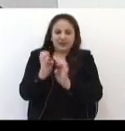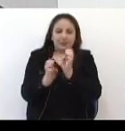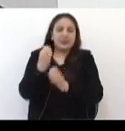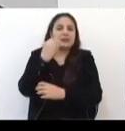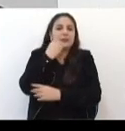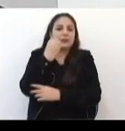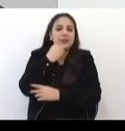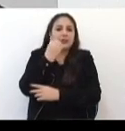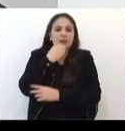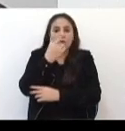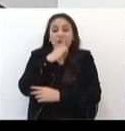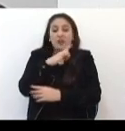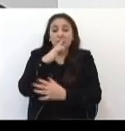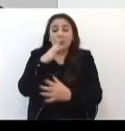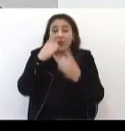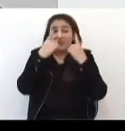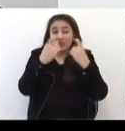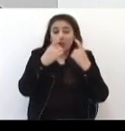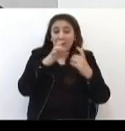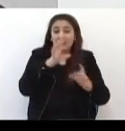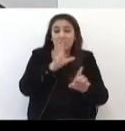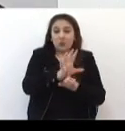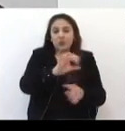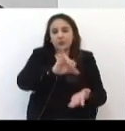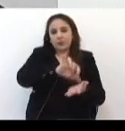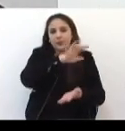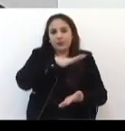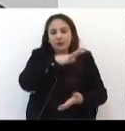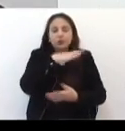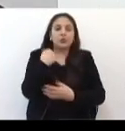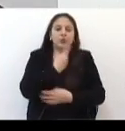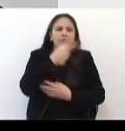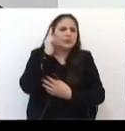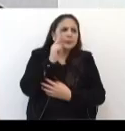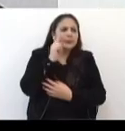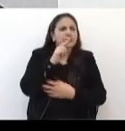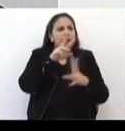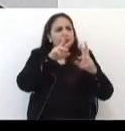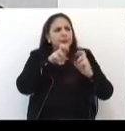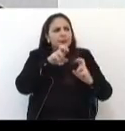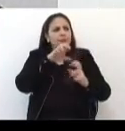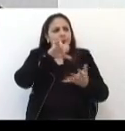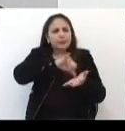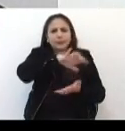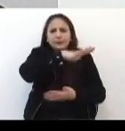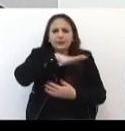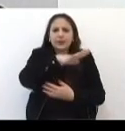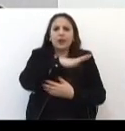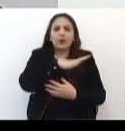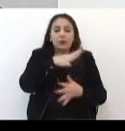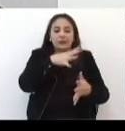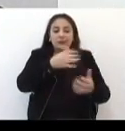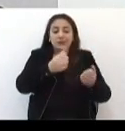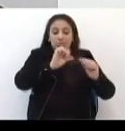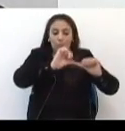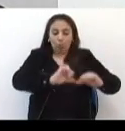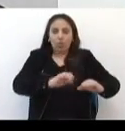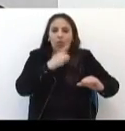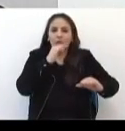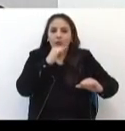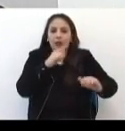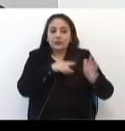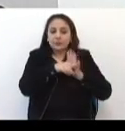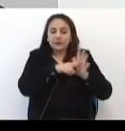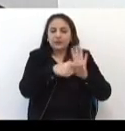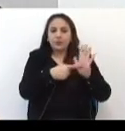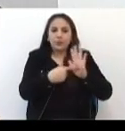uma agressão. E nós sabemos aqui, lembrando agora a questão ambiental e a destruição da água, que segundo as pesquisas